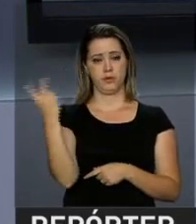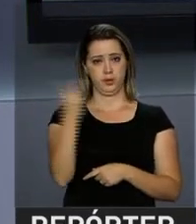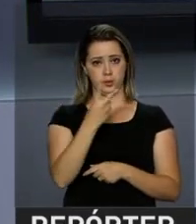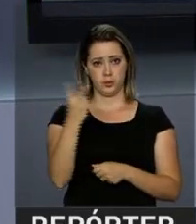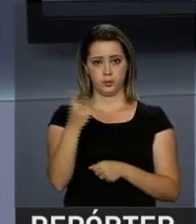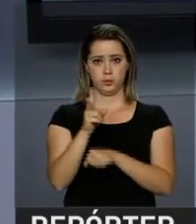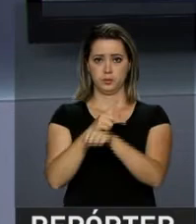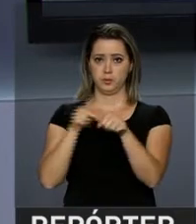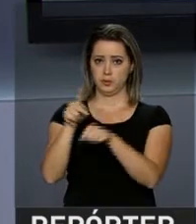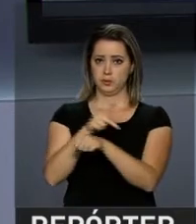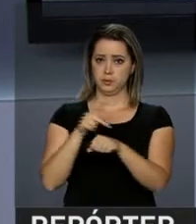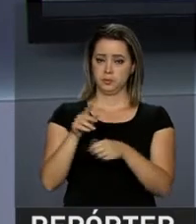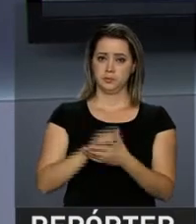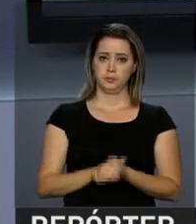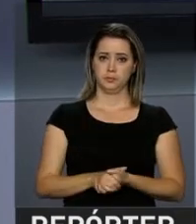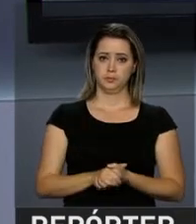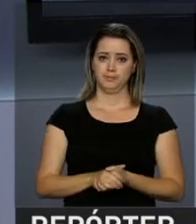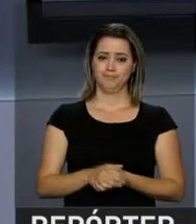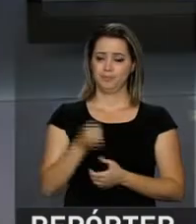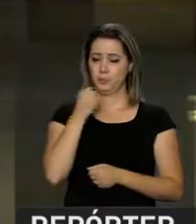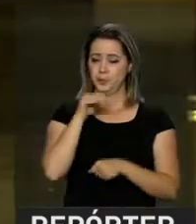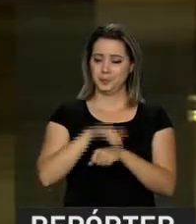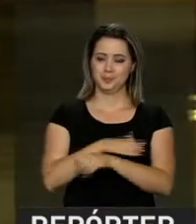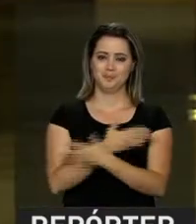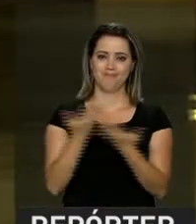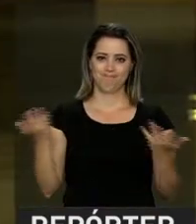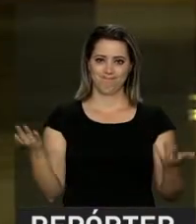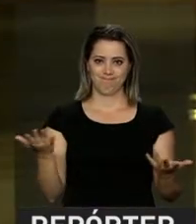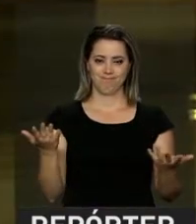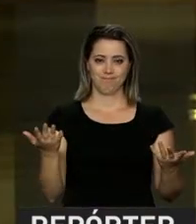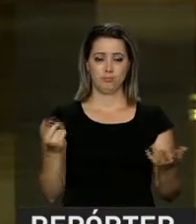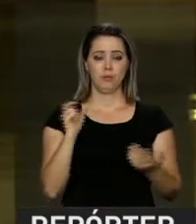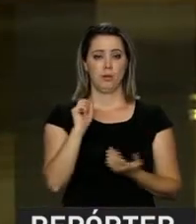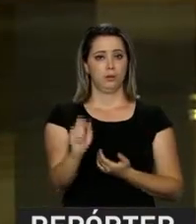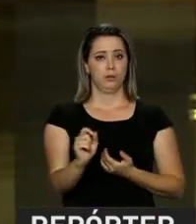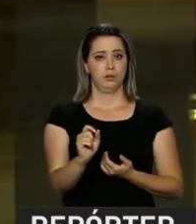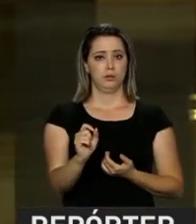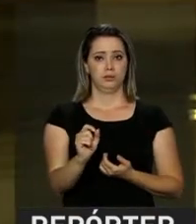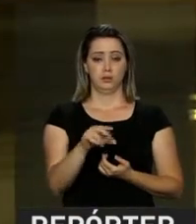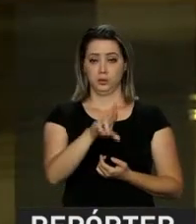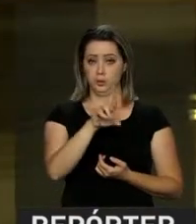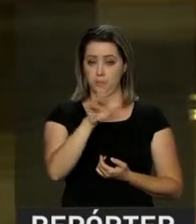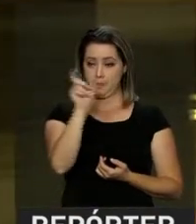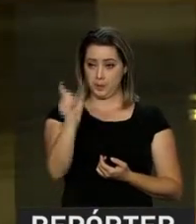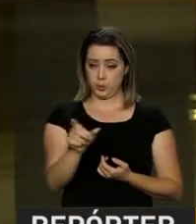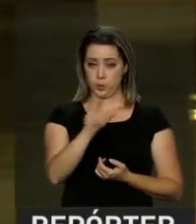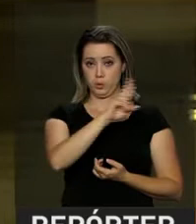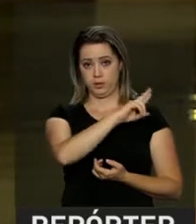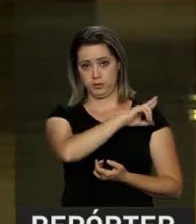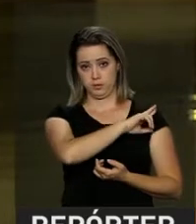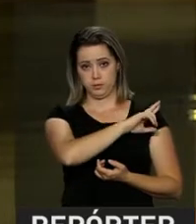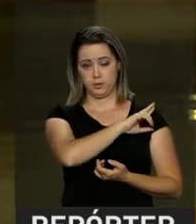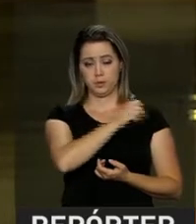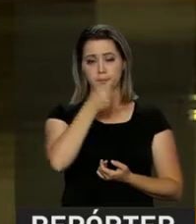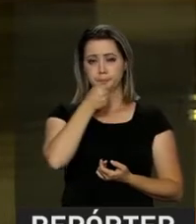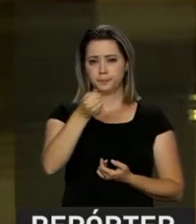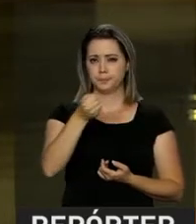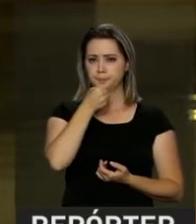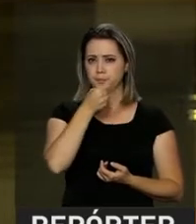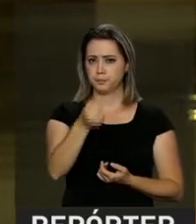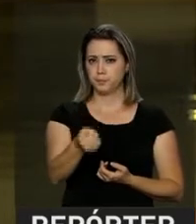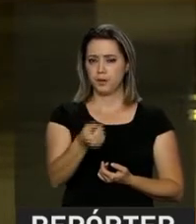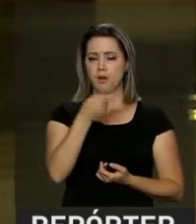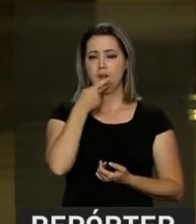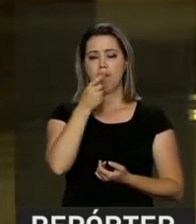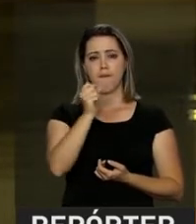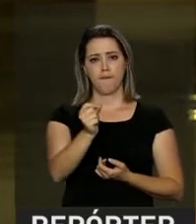países boa noite roberto boa noite a todos olha o roberto o porta voz da presidência da república alexandre para hora conversou com os